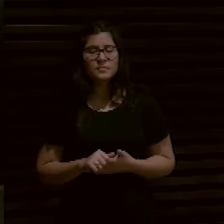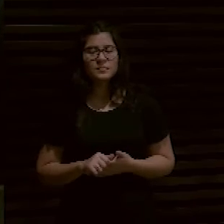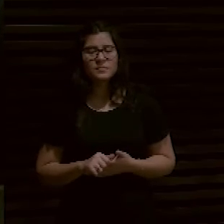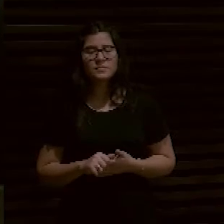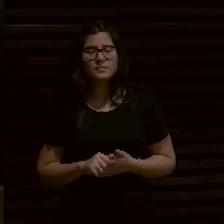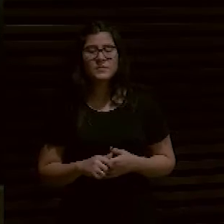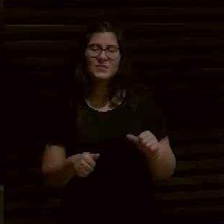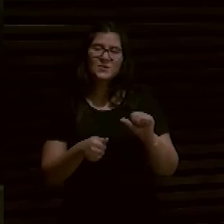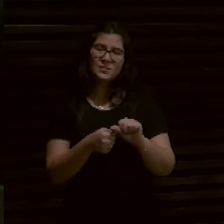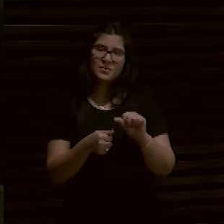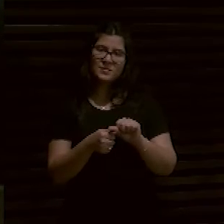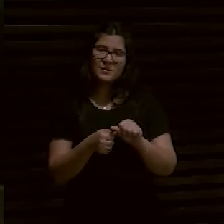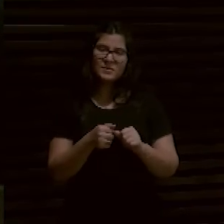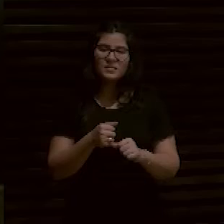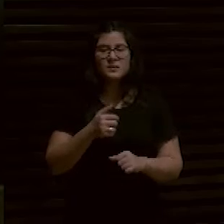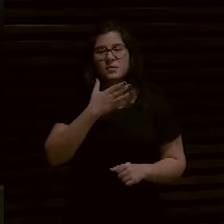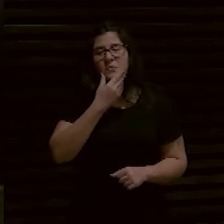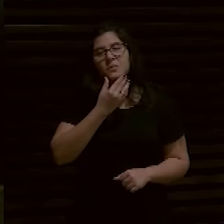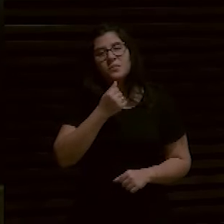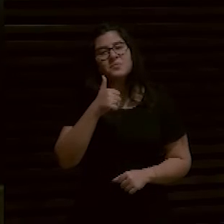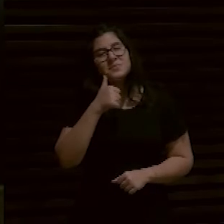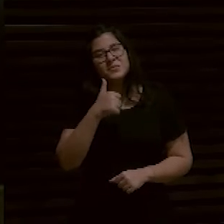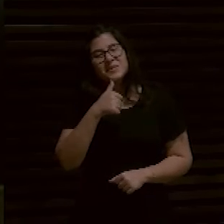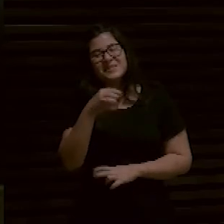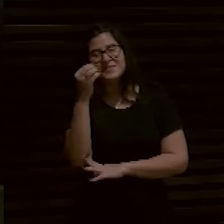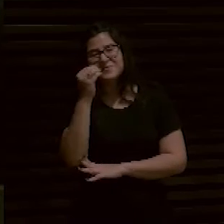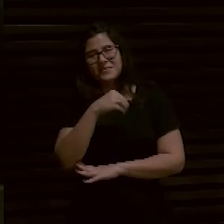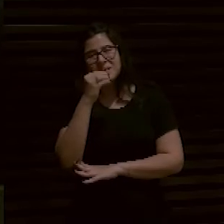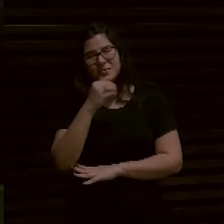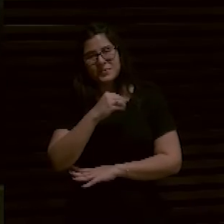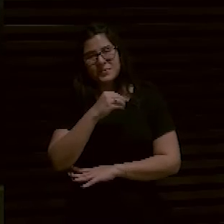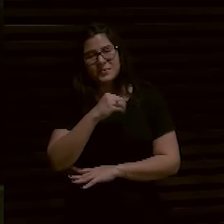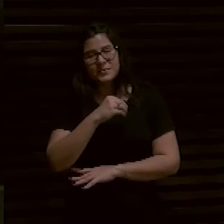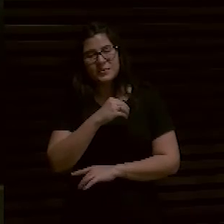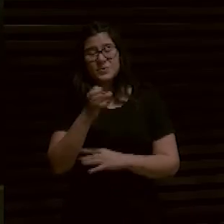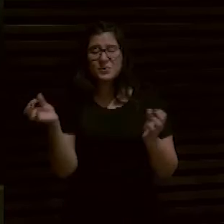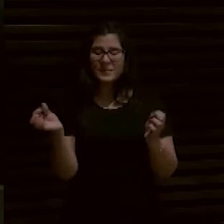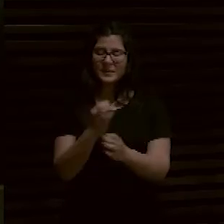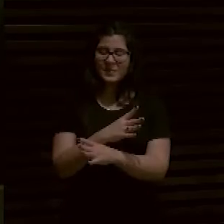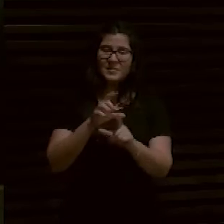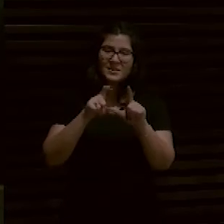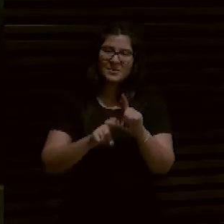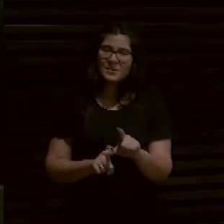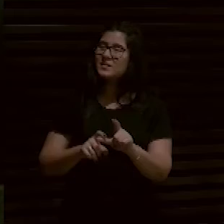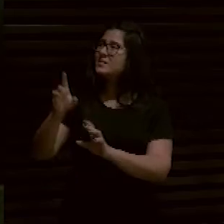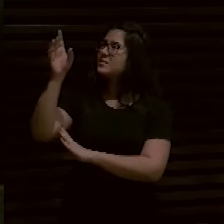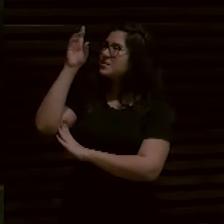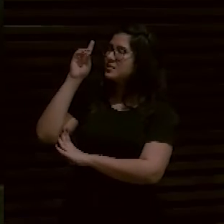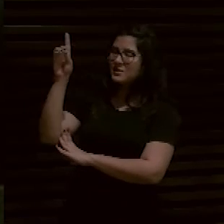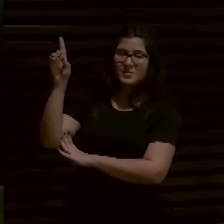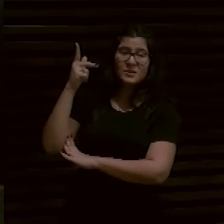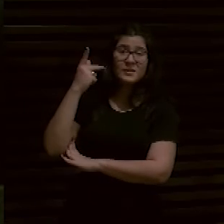nos faça homens e mulheres fracos, completamente dependentes de Ti e